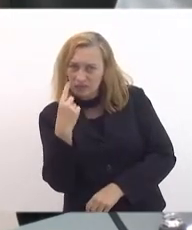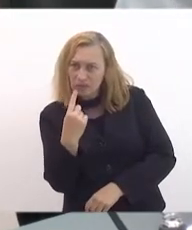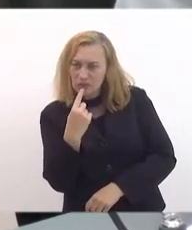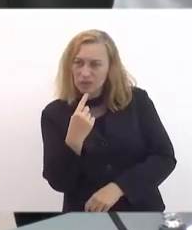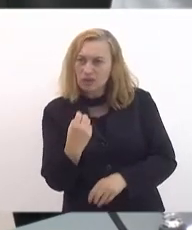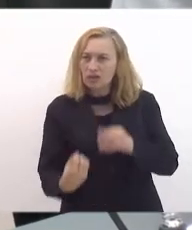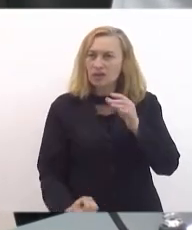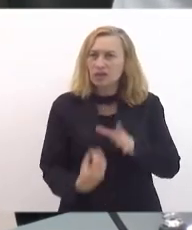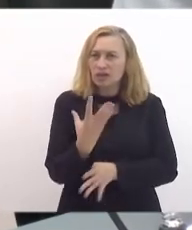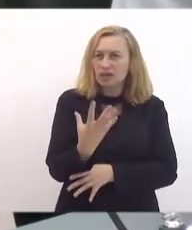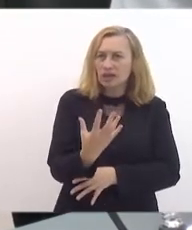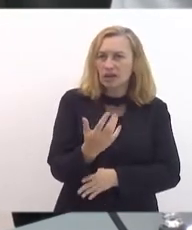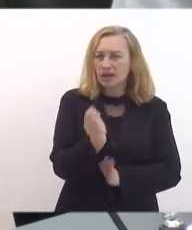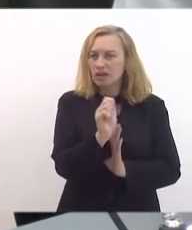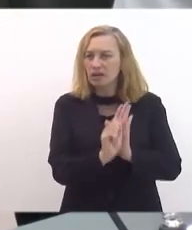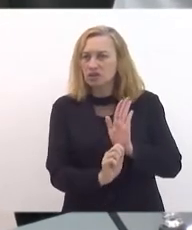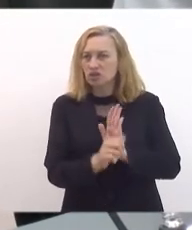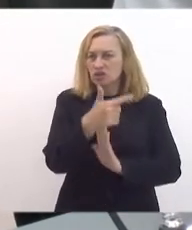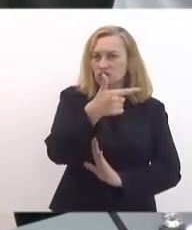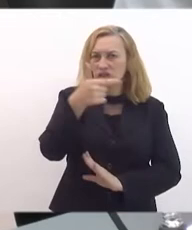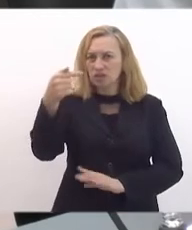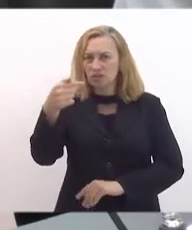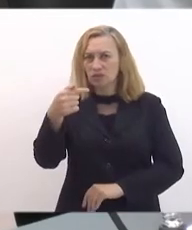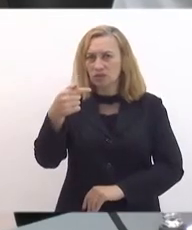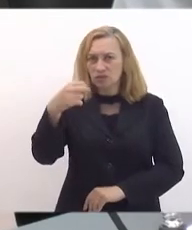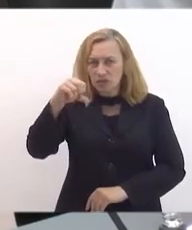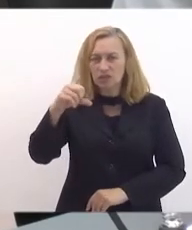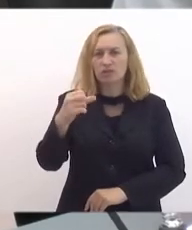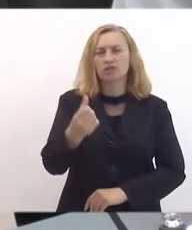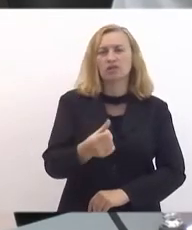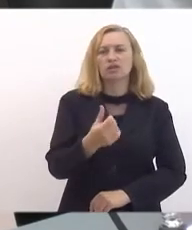construir a redação do artigo 19